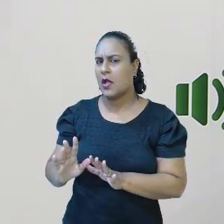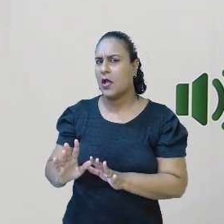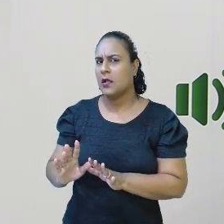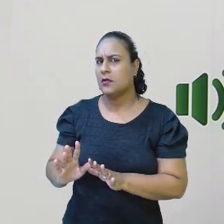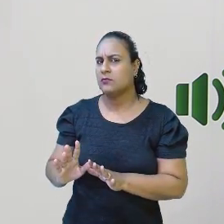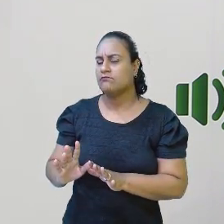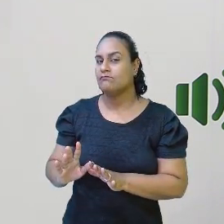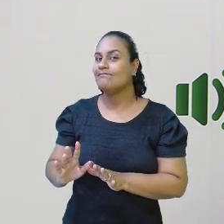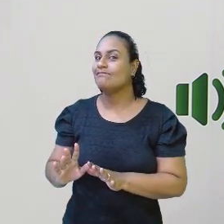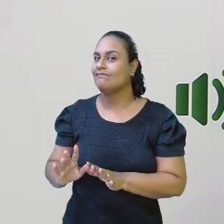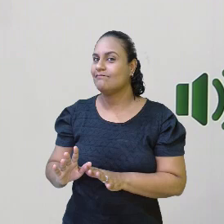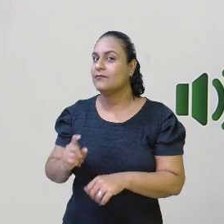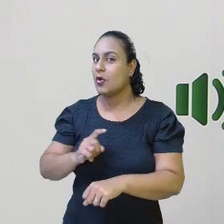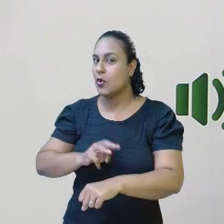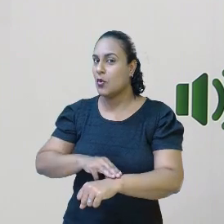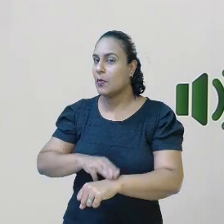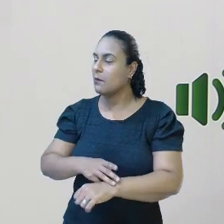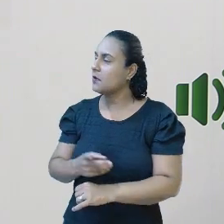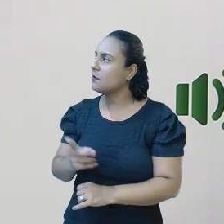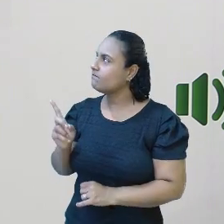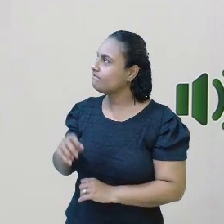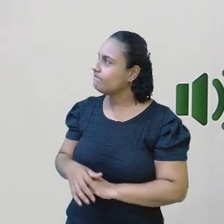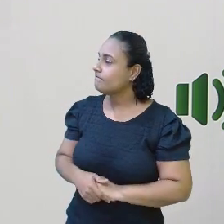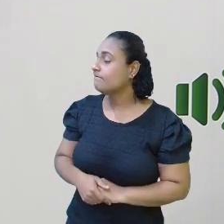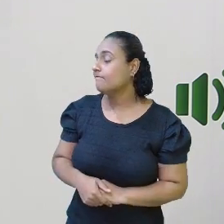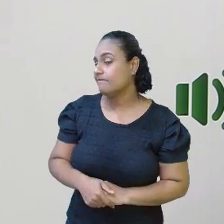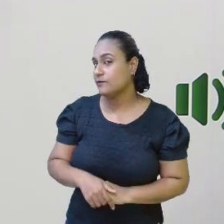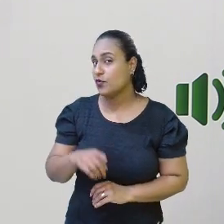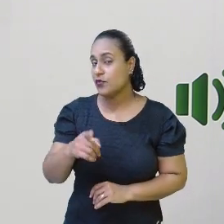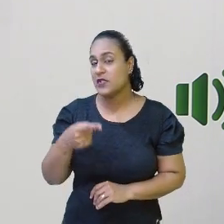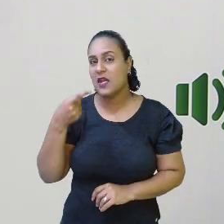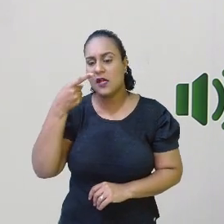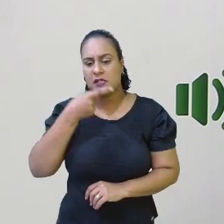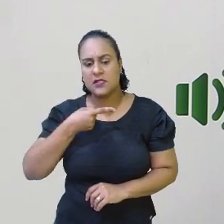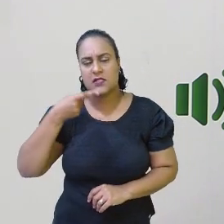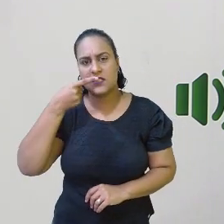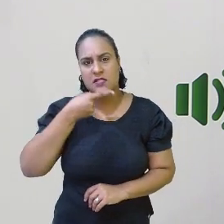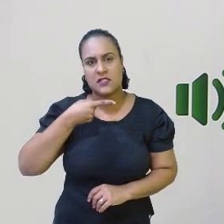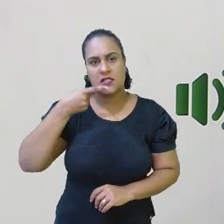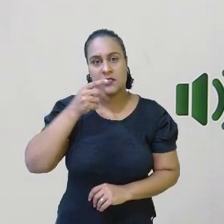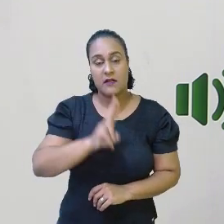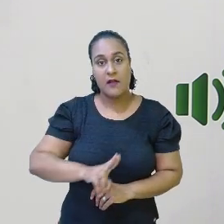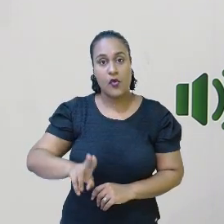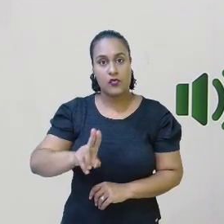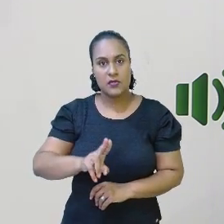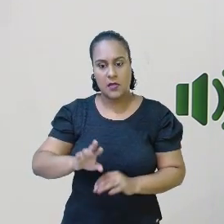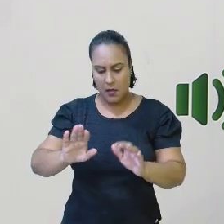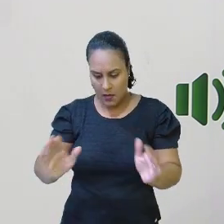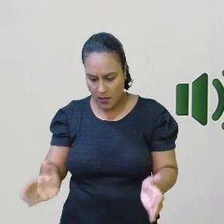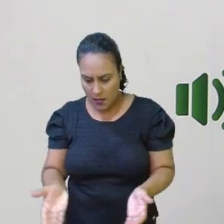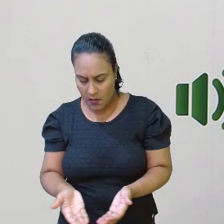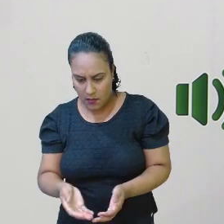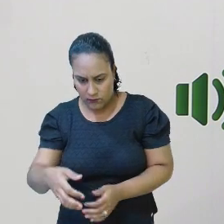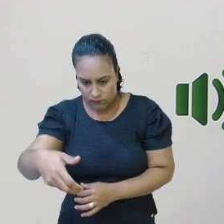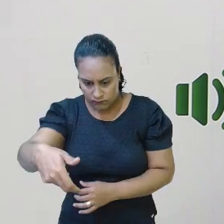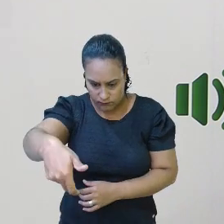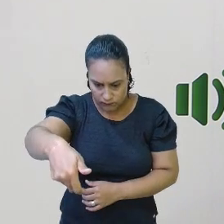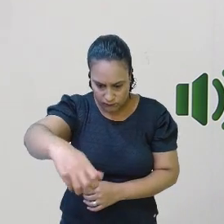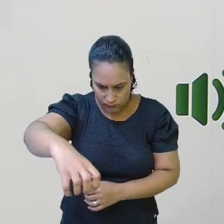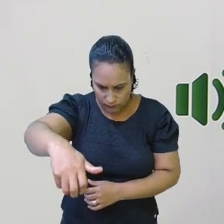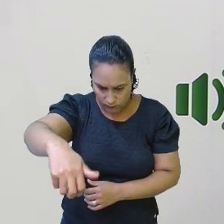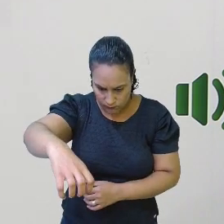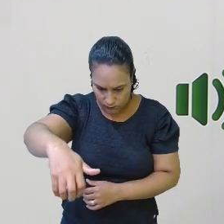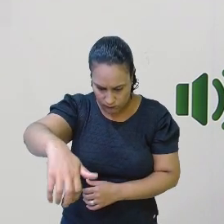os dentes? Bom, quando você vai escovar o dente, você vai utilizar a pia. Você abre a torneira ali da